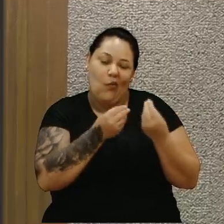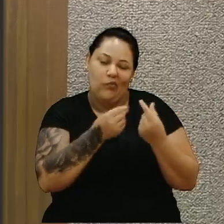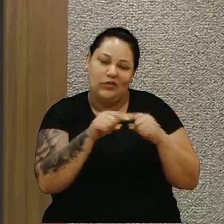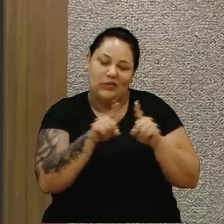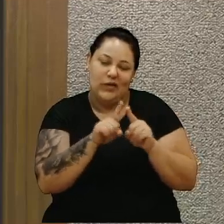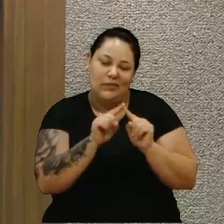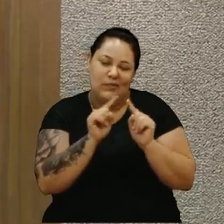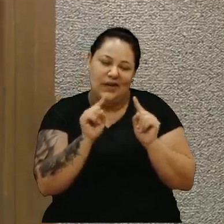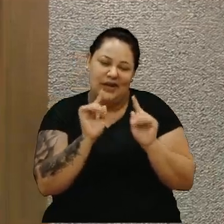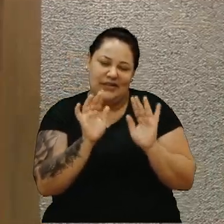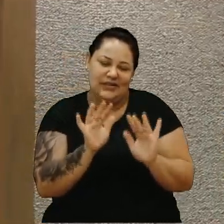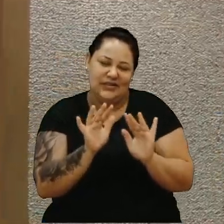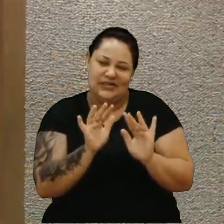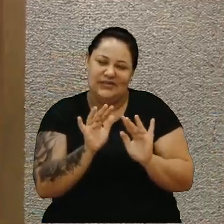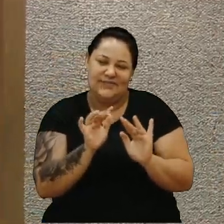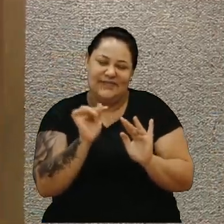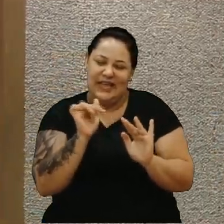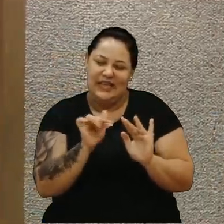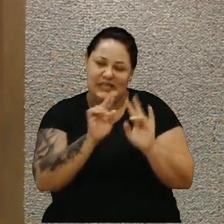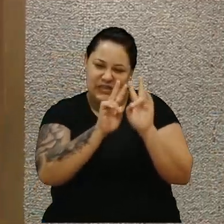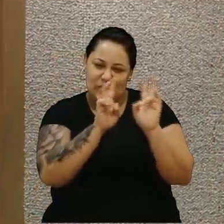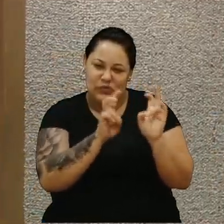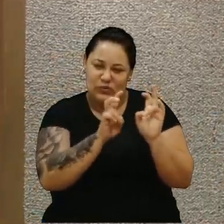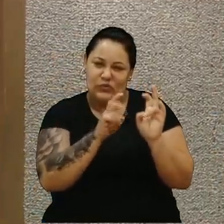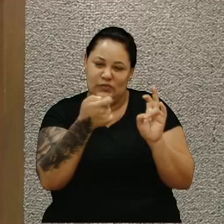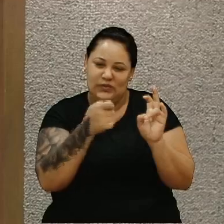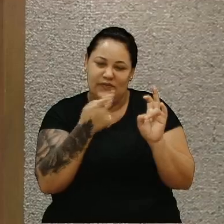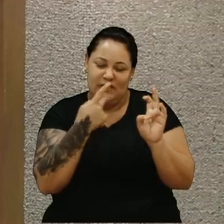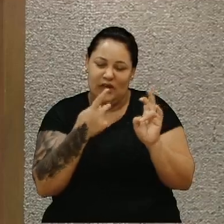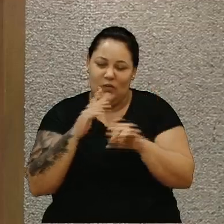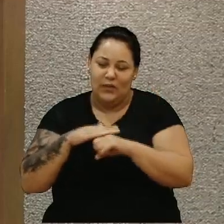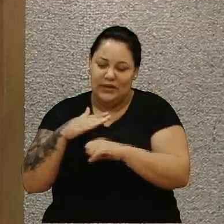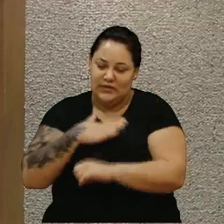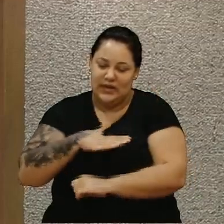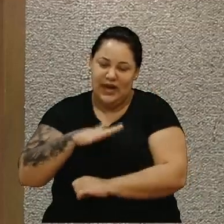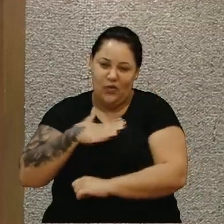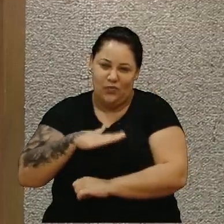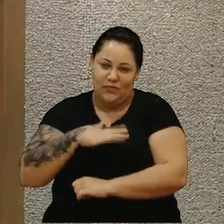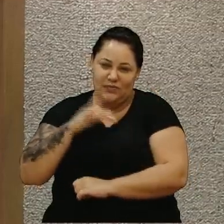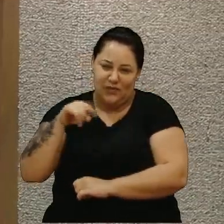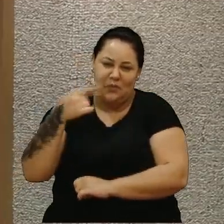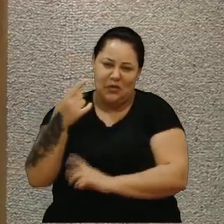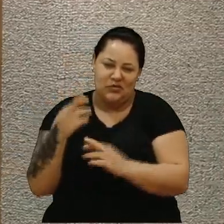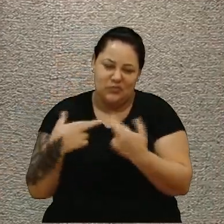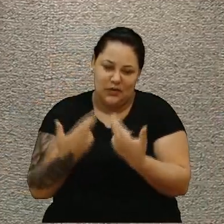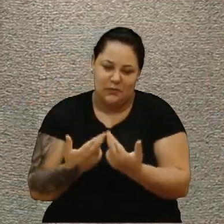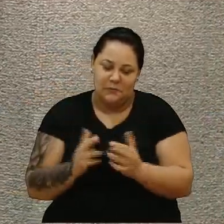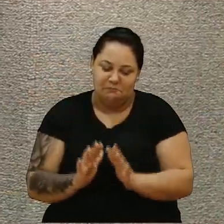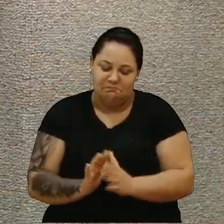pretendo deixar para abordar com mais tranquilidade esse assunto numa próxima sessão.